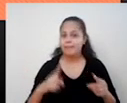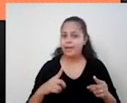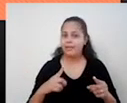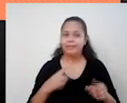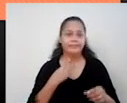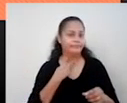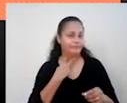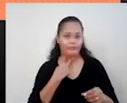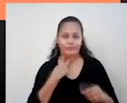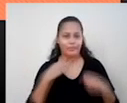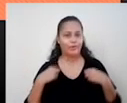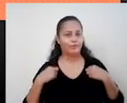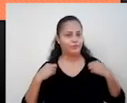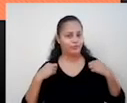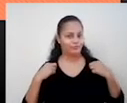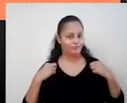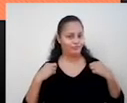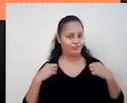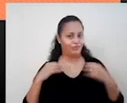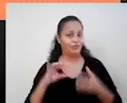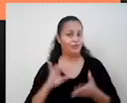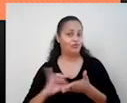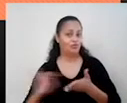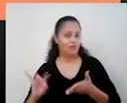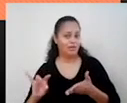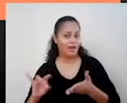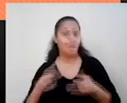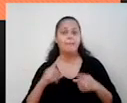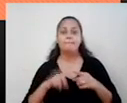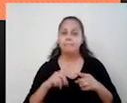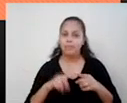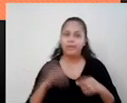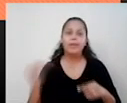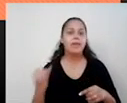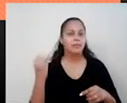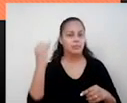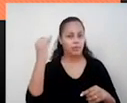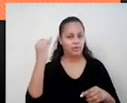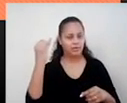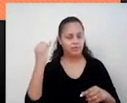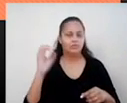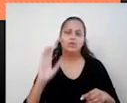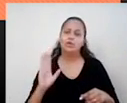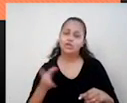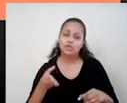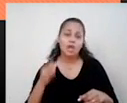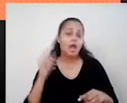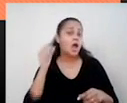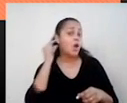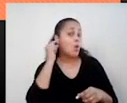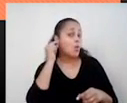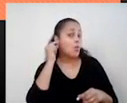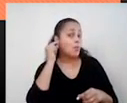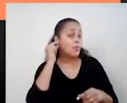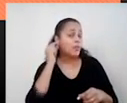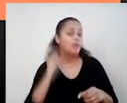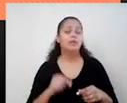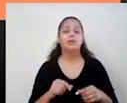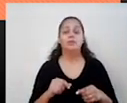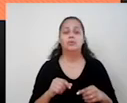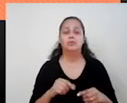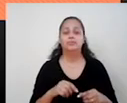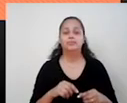eu não posso tirar, por exemplo, o meu vestido. Porque se eu tirar o vestido, eu não vou ficar bem. Porque ele é essencial. Já o brinco não. O brinco é